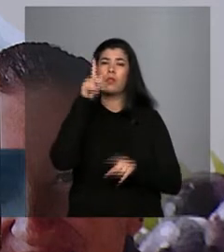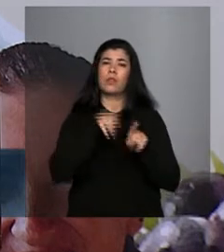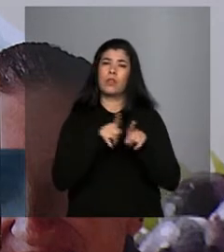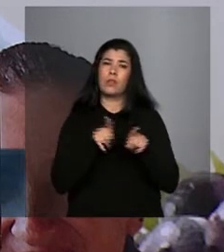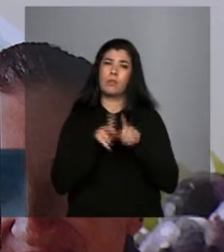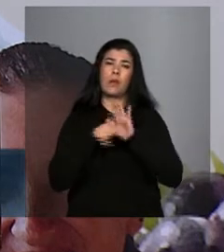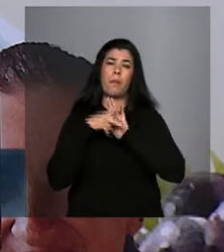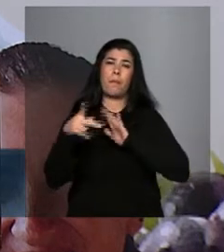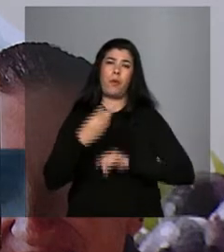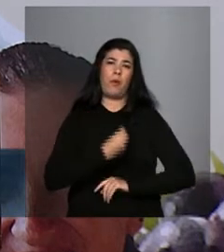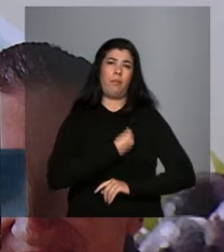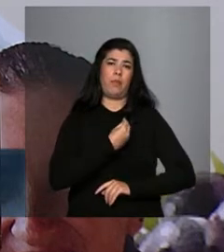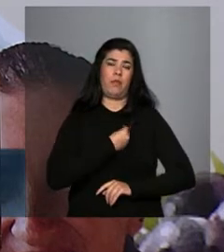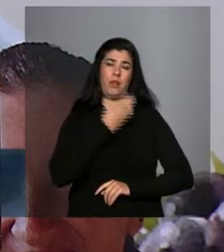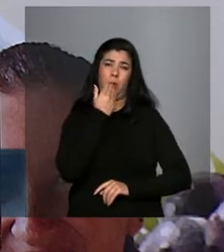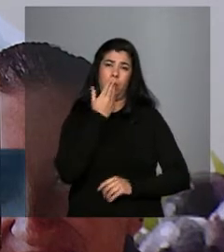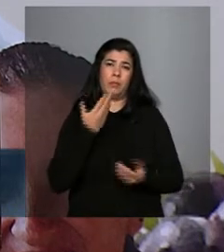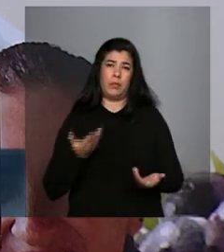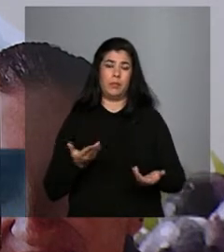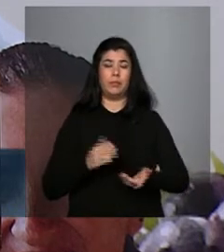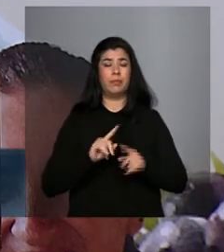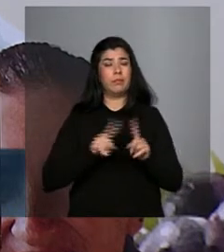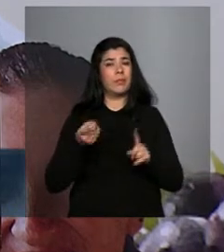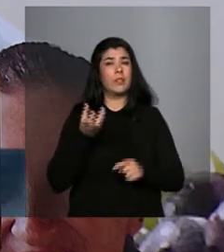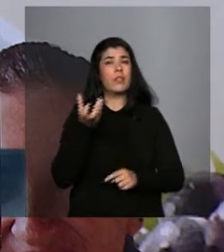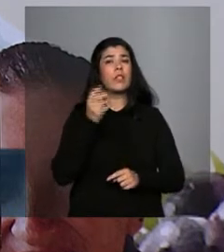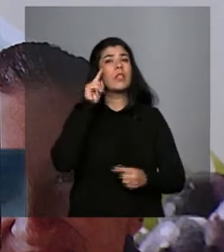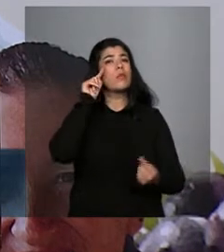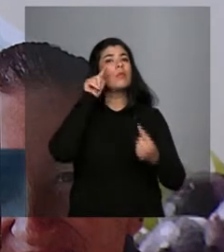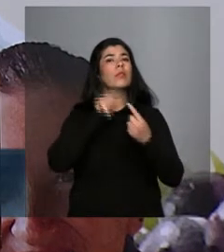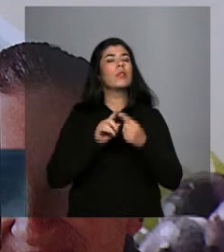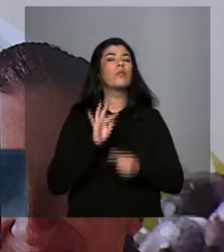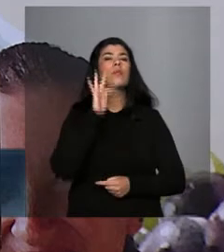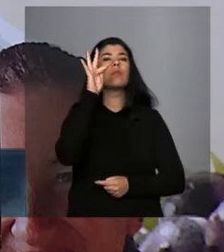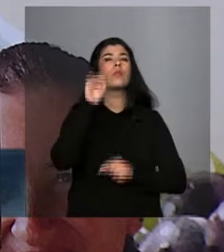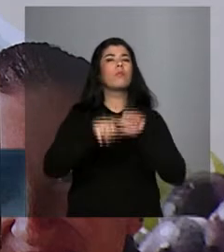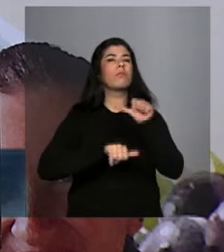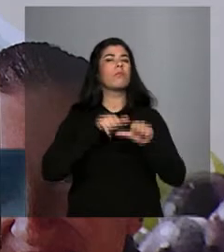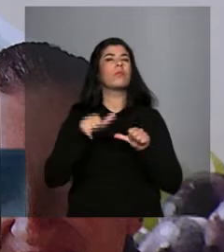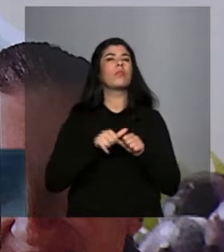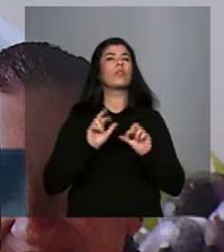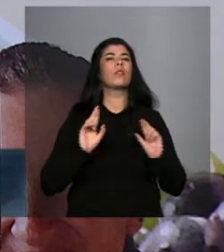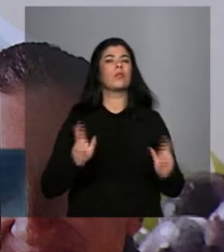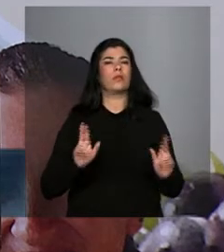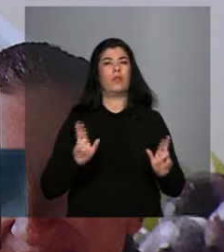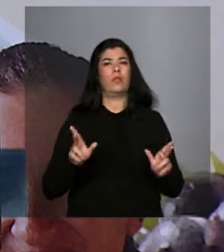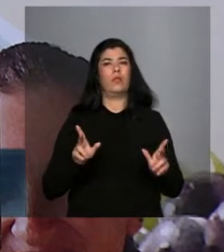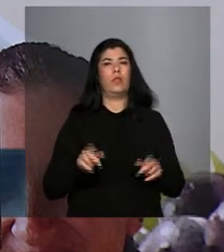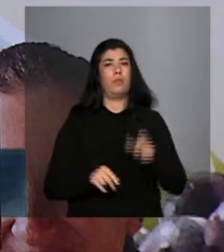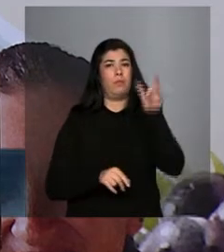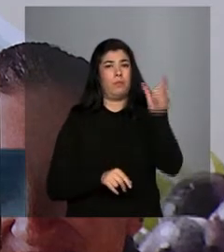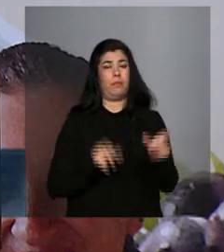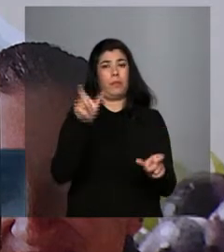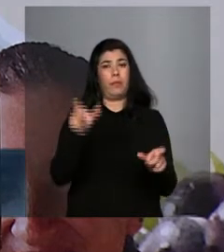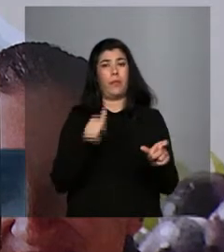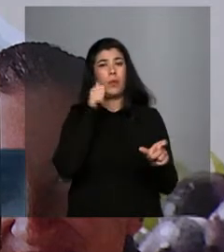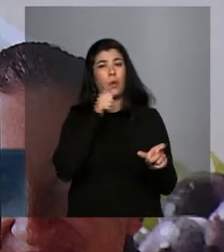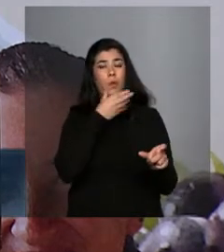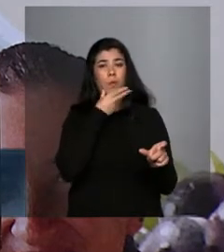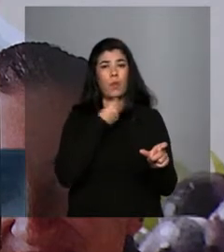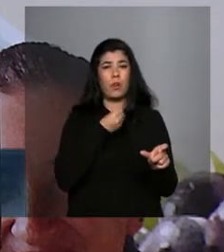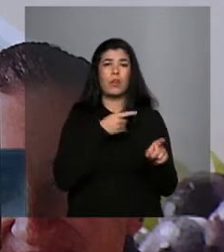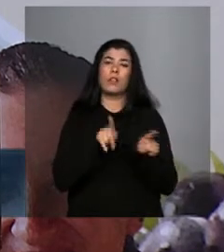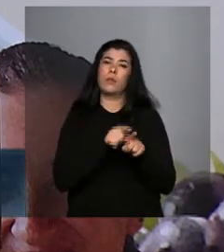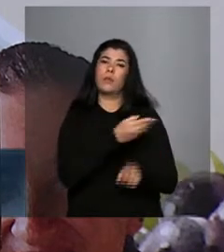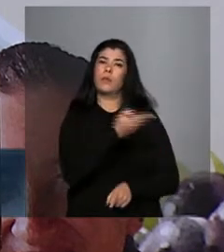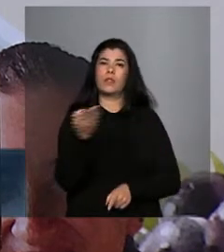não é isso que nós queremos para a agricultura. Nós queremos para a agricultura, para os homens, para as mulheres e para